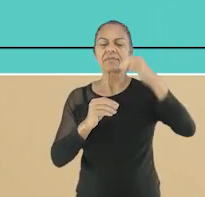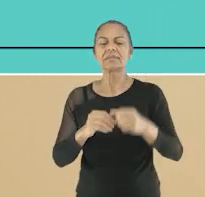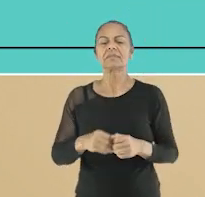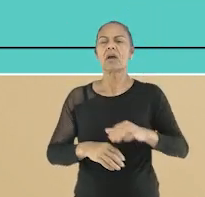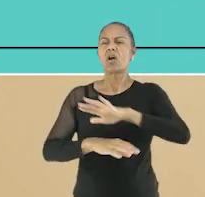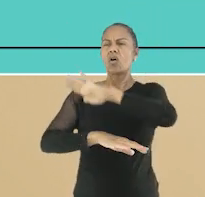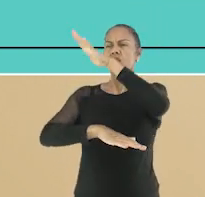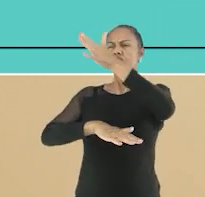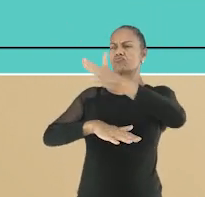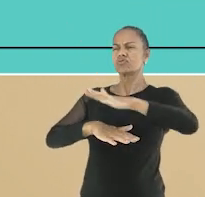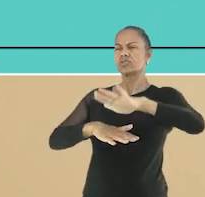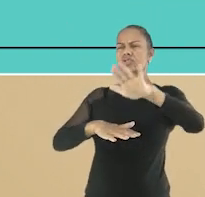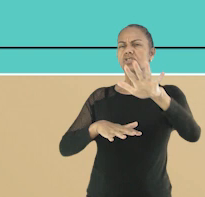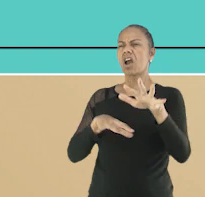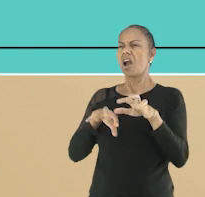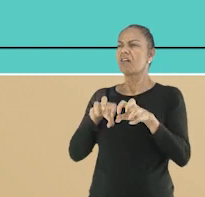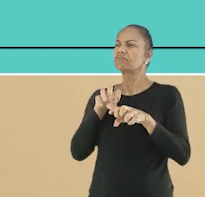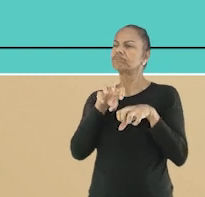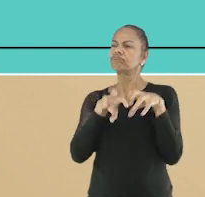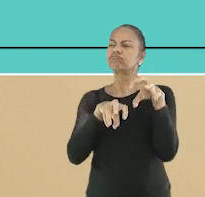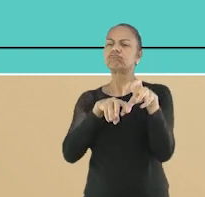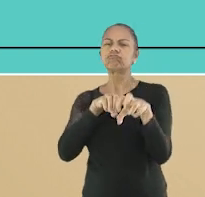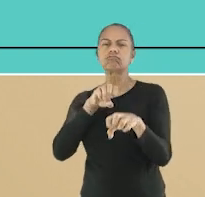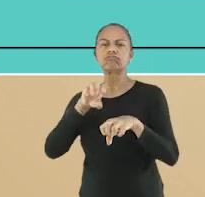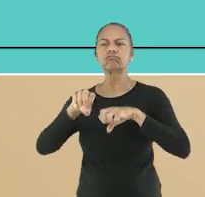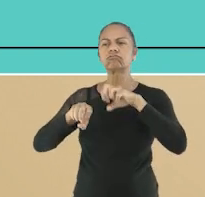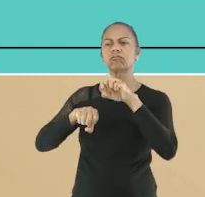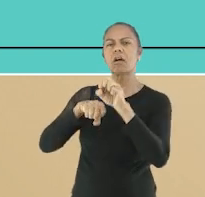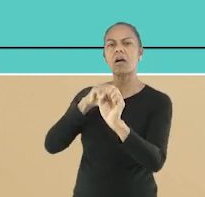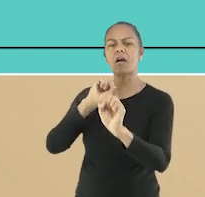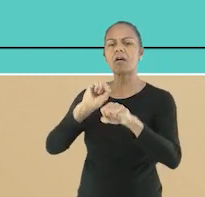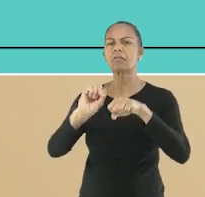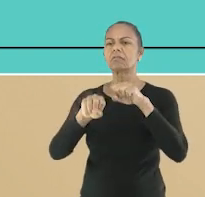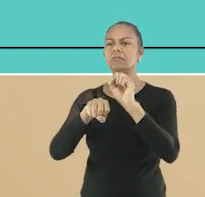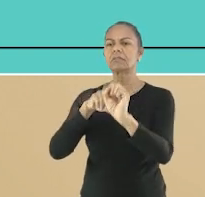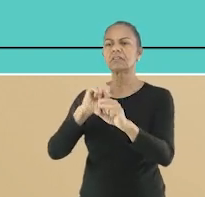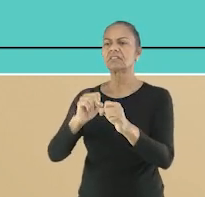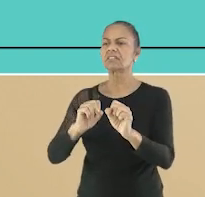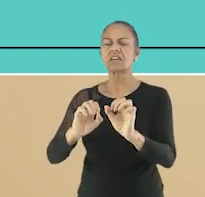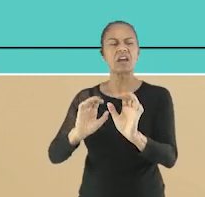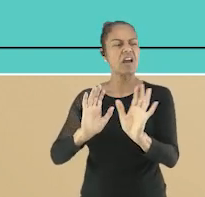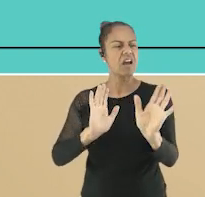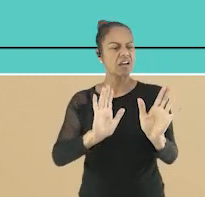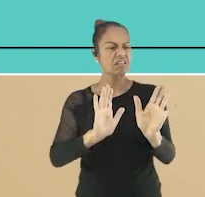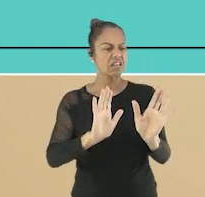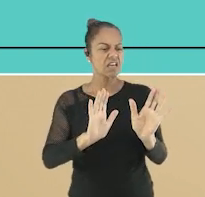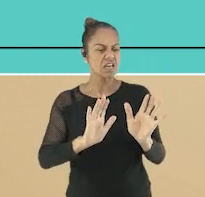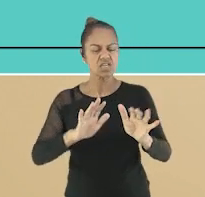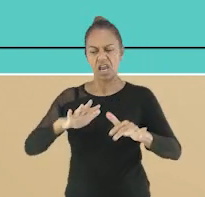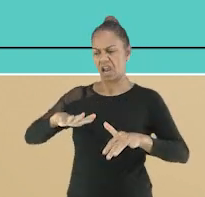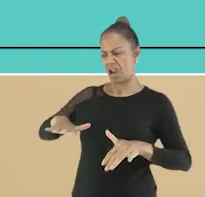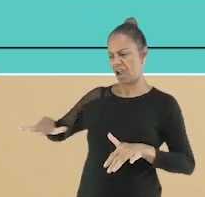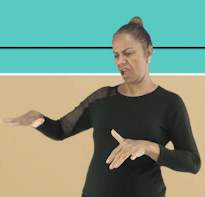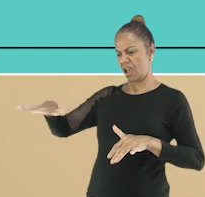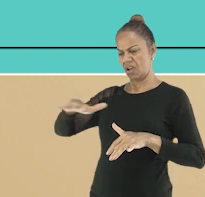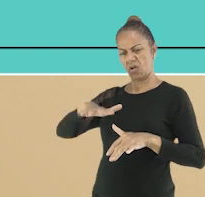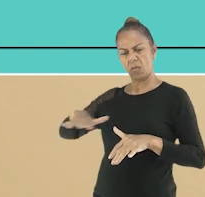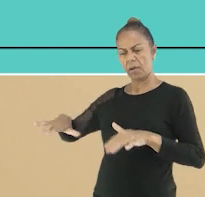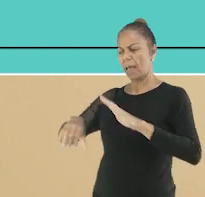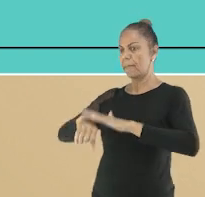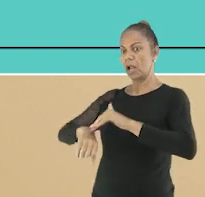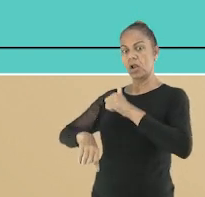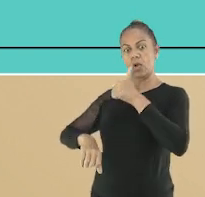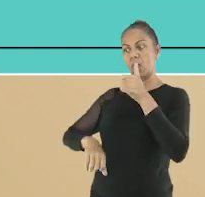pastando no alto de um rochedo. Como não podia chegar até ela, ele lhe disse: "Desça, senhora cabra, aqui